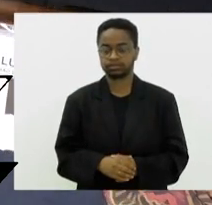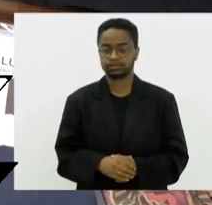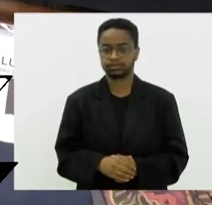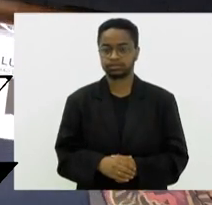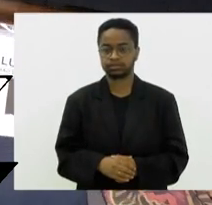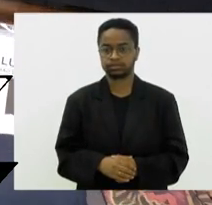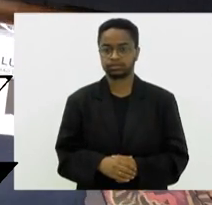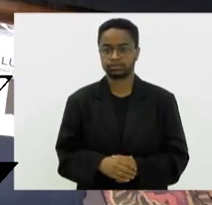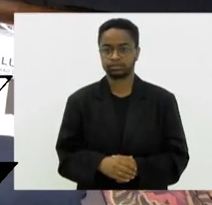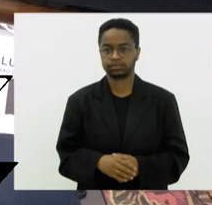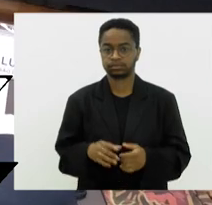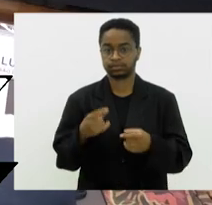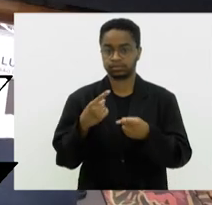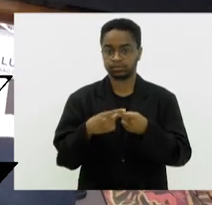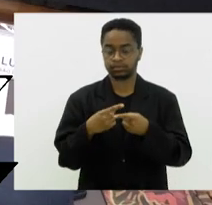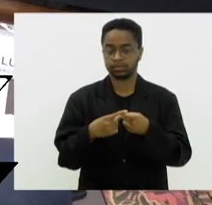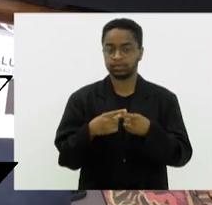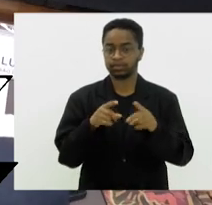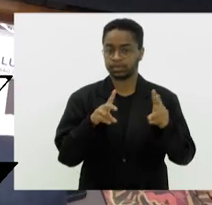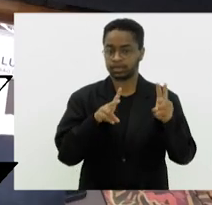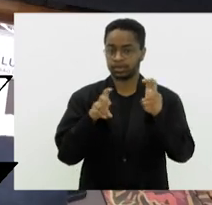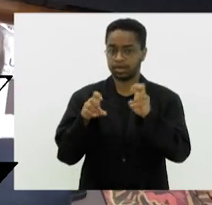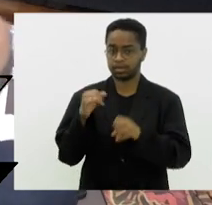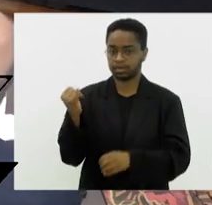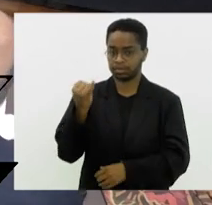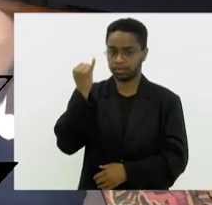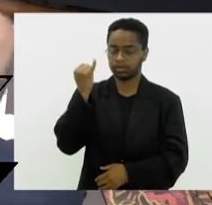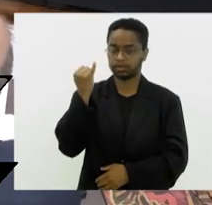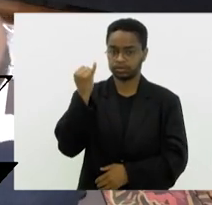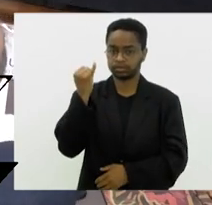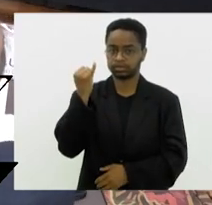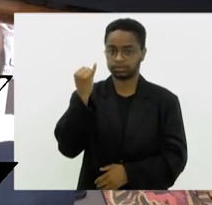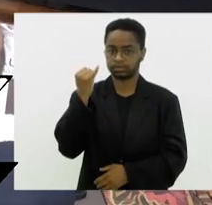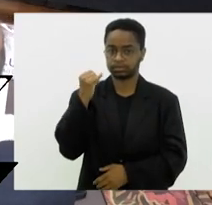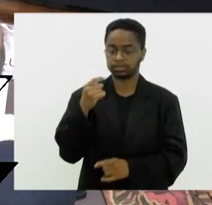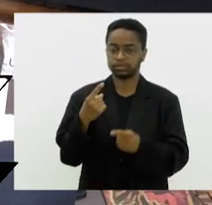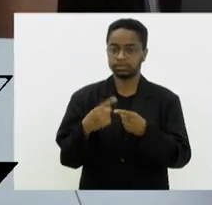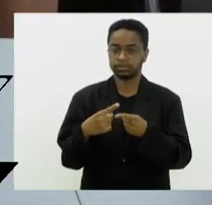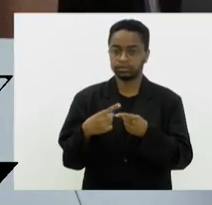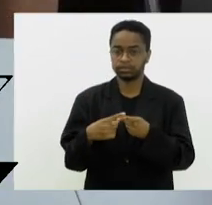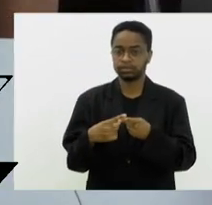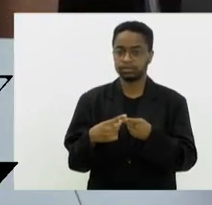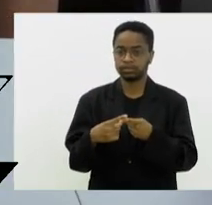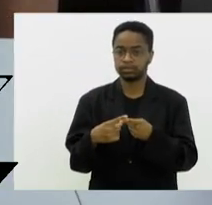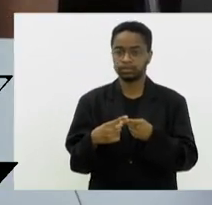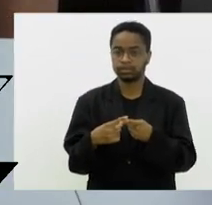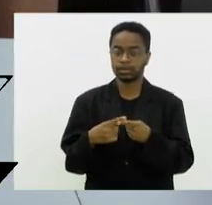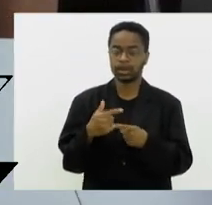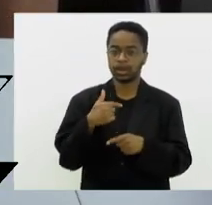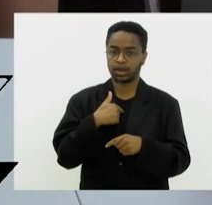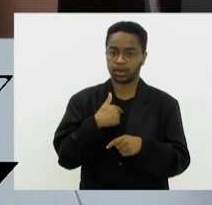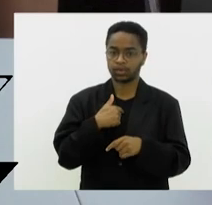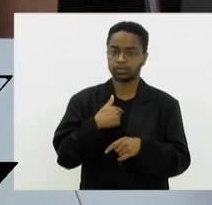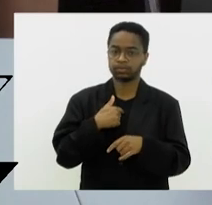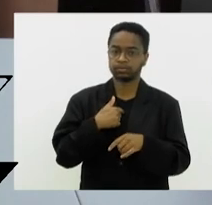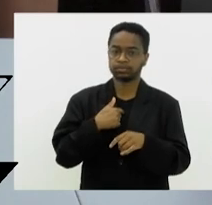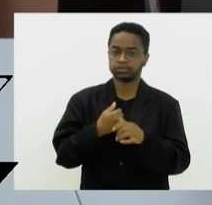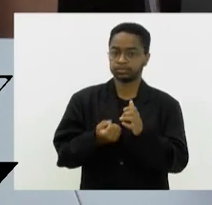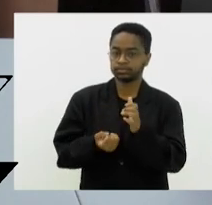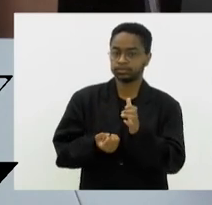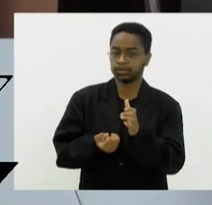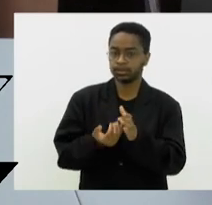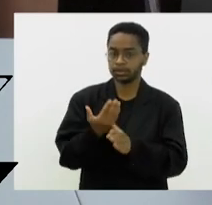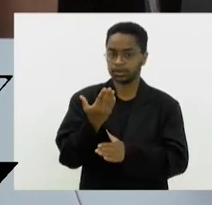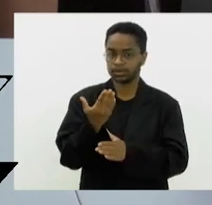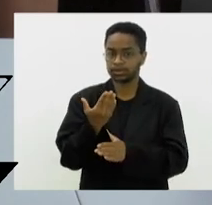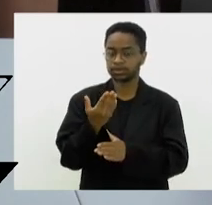porque esse é um tema muito relevante, porque eu fui um dos autores no